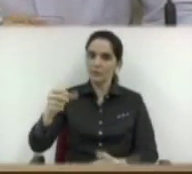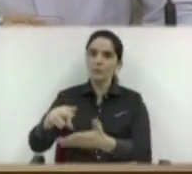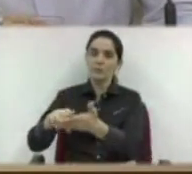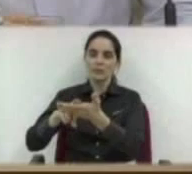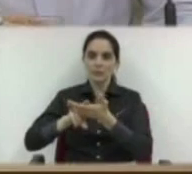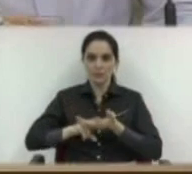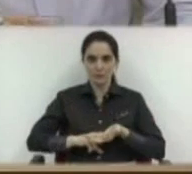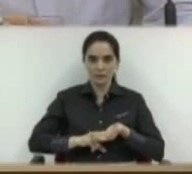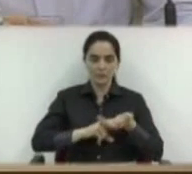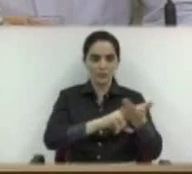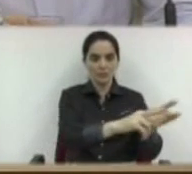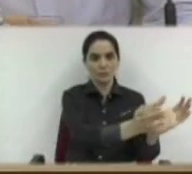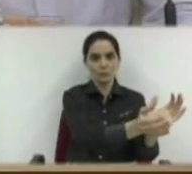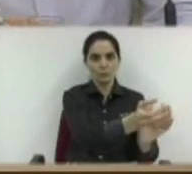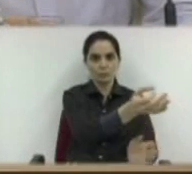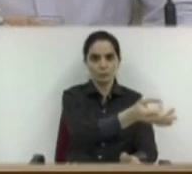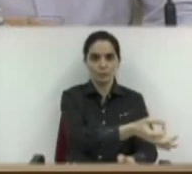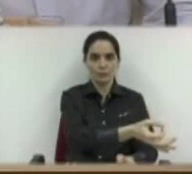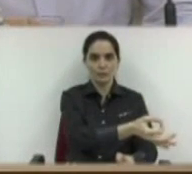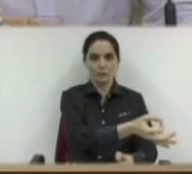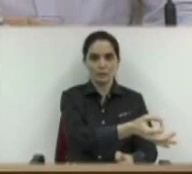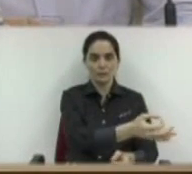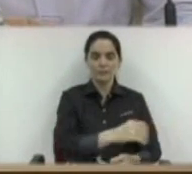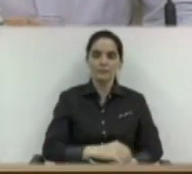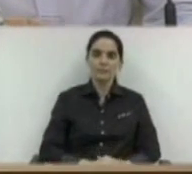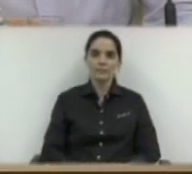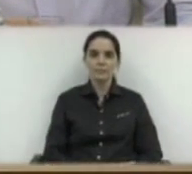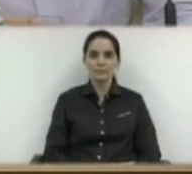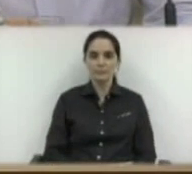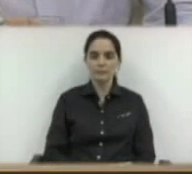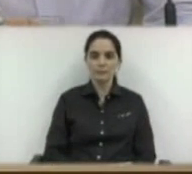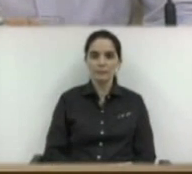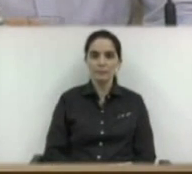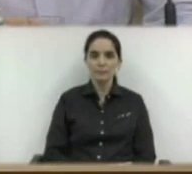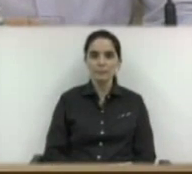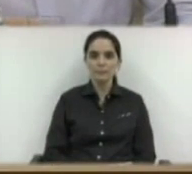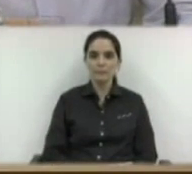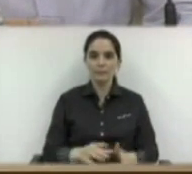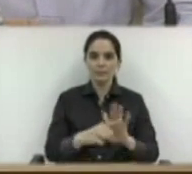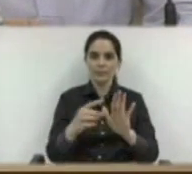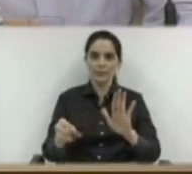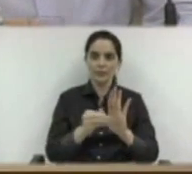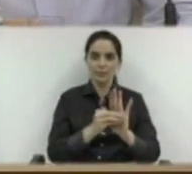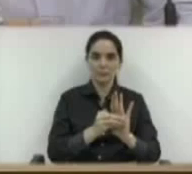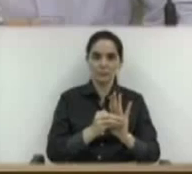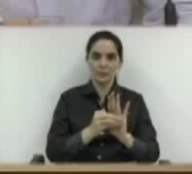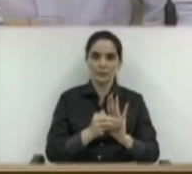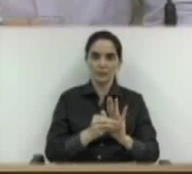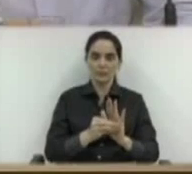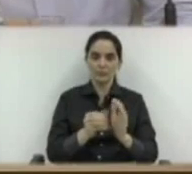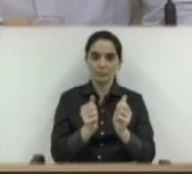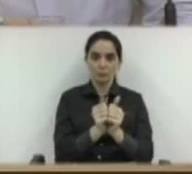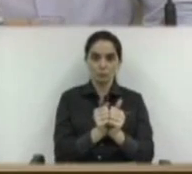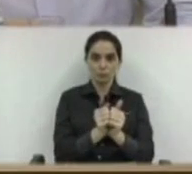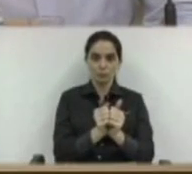mesa diretora e encaminhado às comissões. Emenda aditiva número